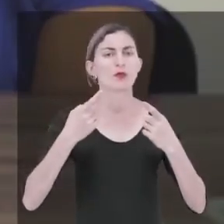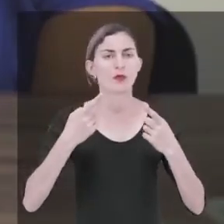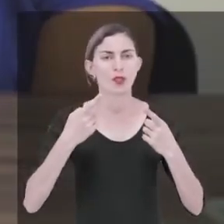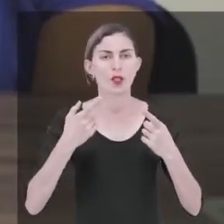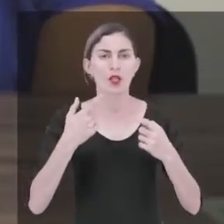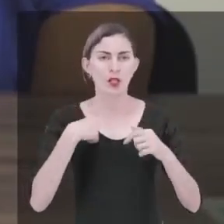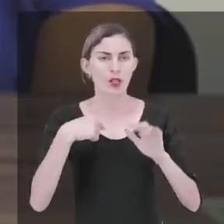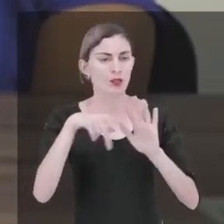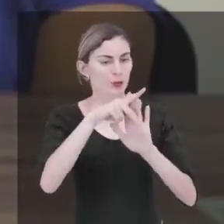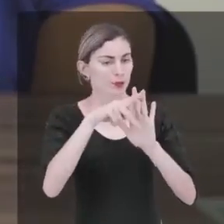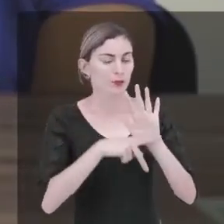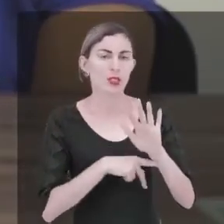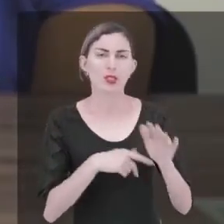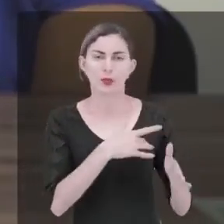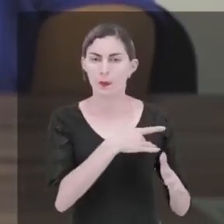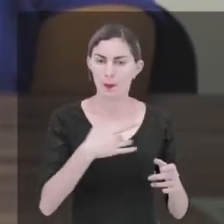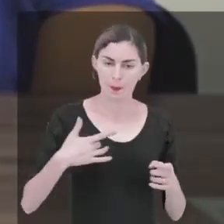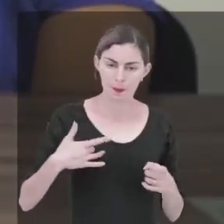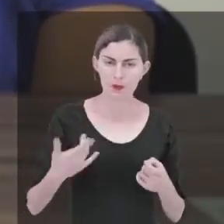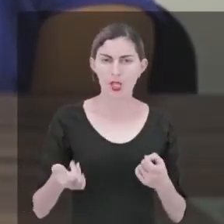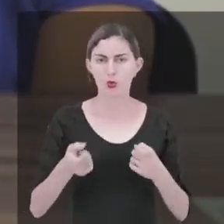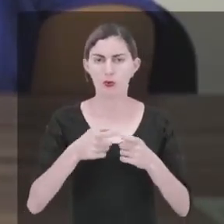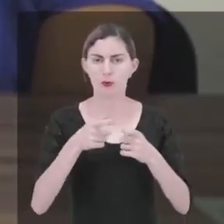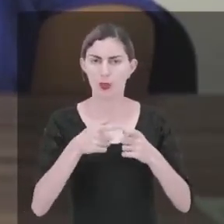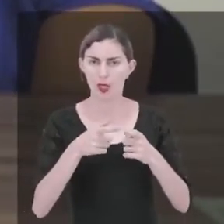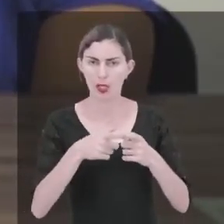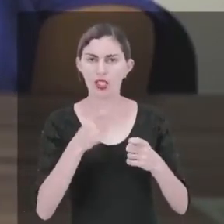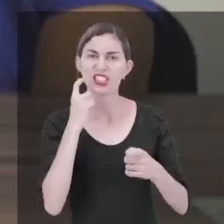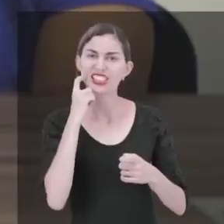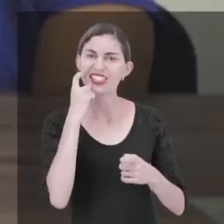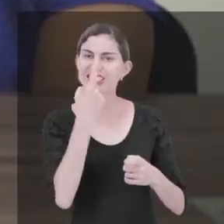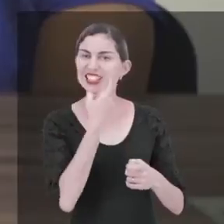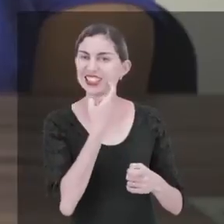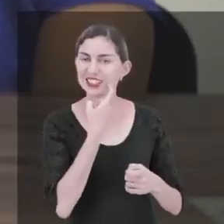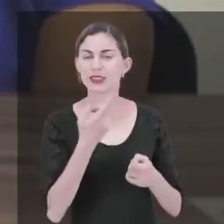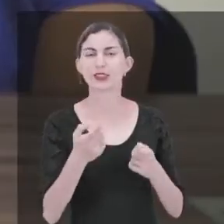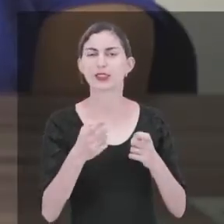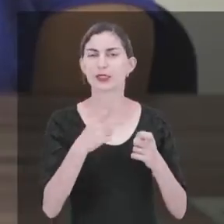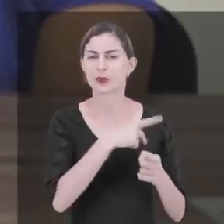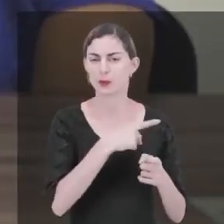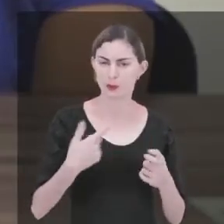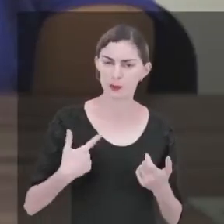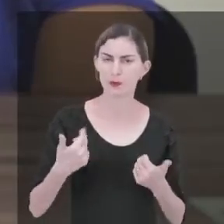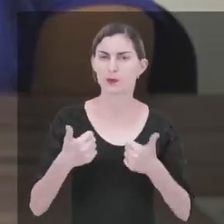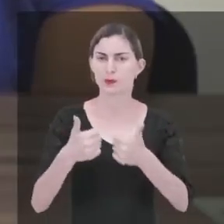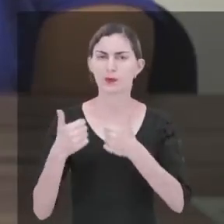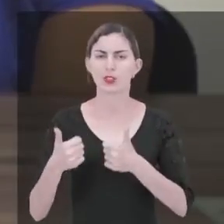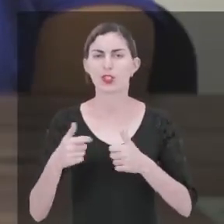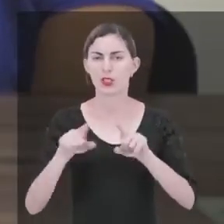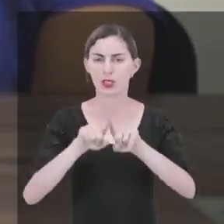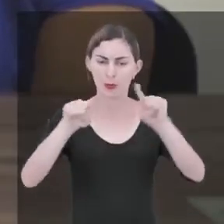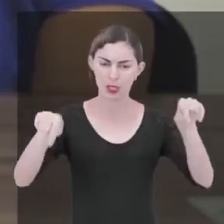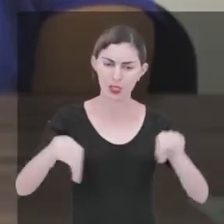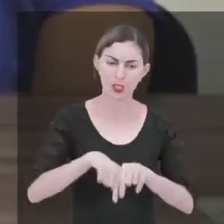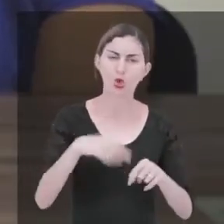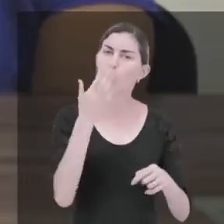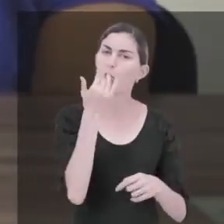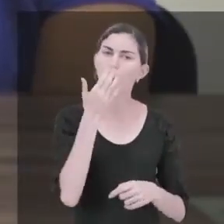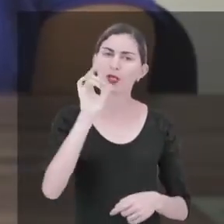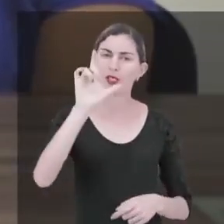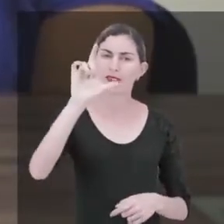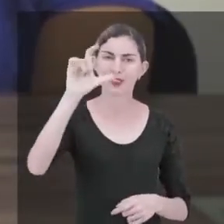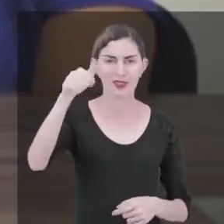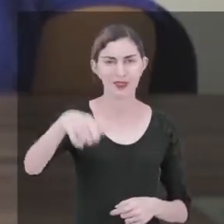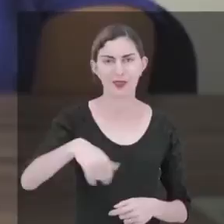ficar numa empresa que tem um plano de assistência médica, um plano de assistência odontológica, que eles têm um refeitório ou pelo menos um ticket de